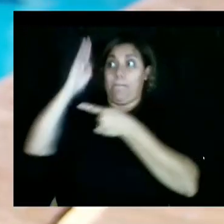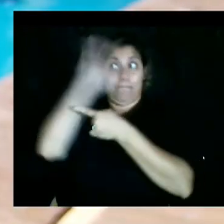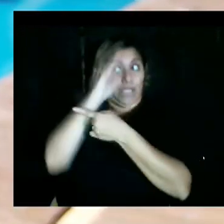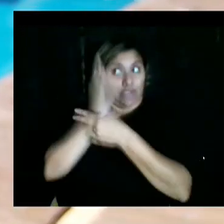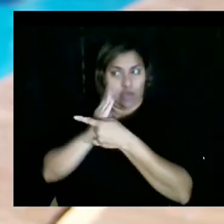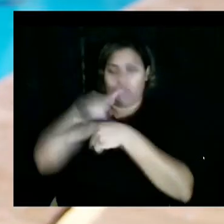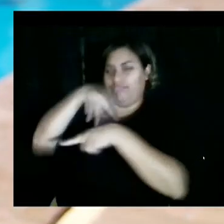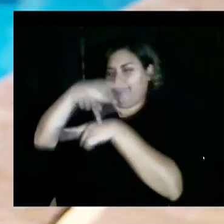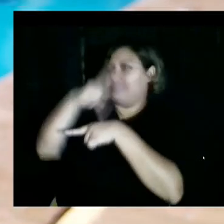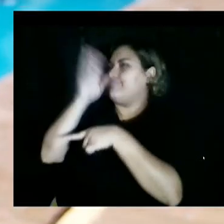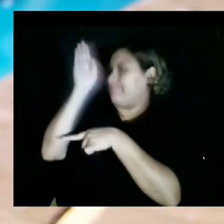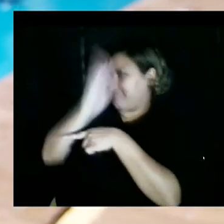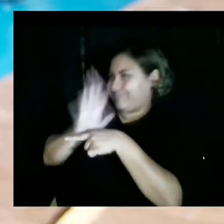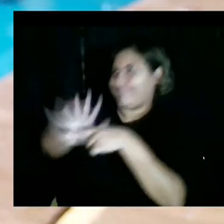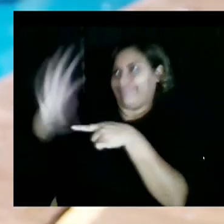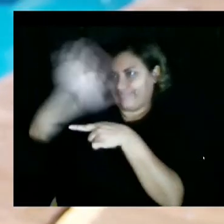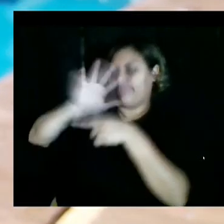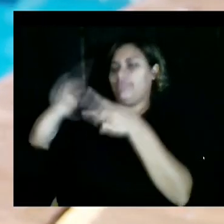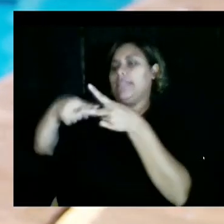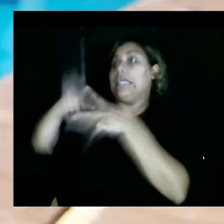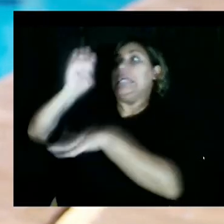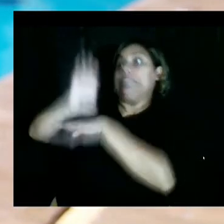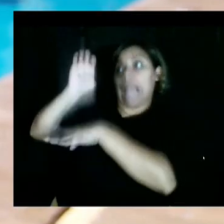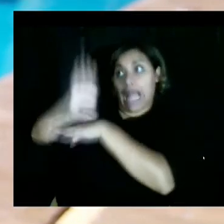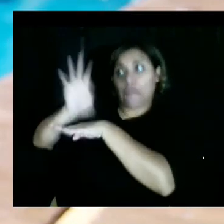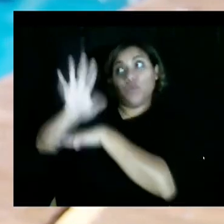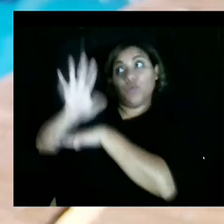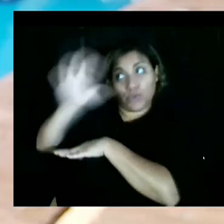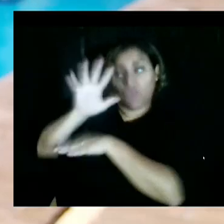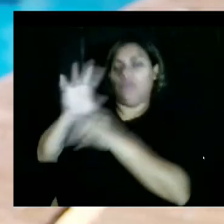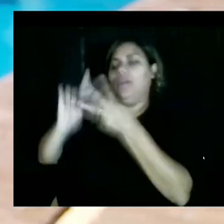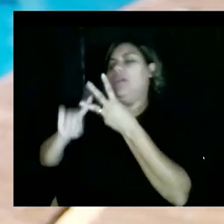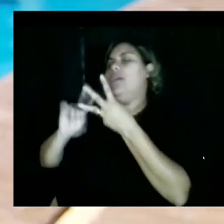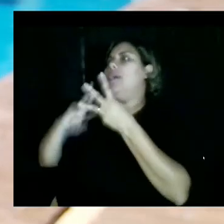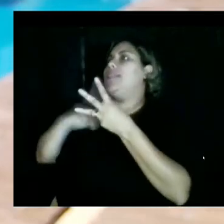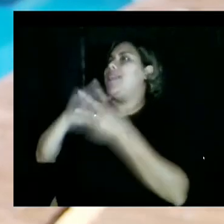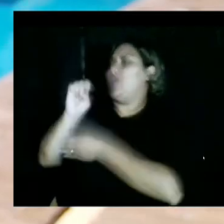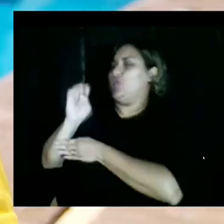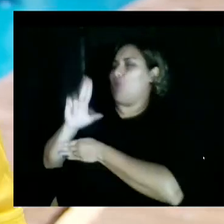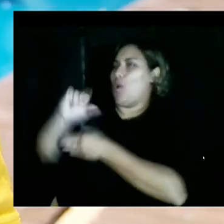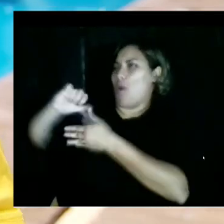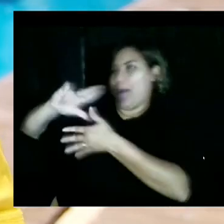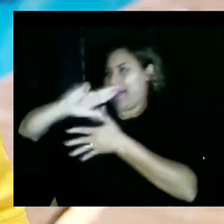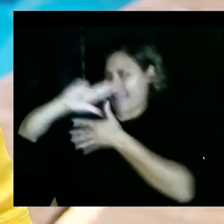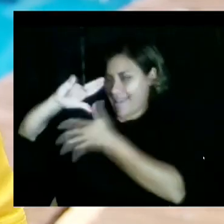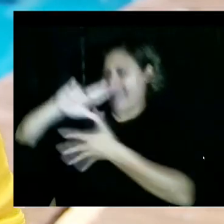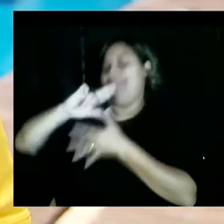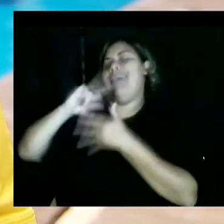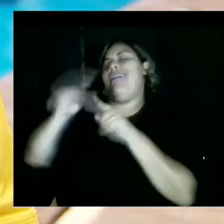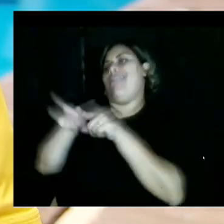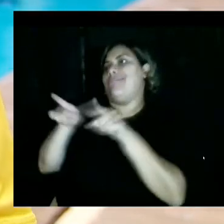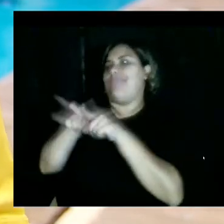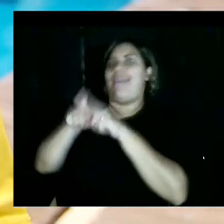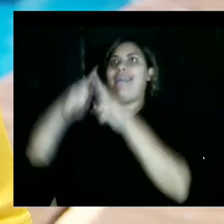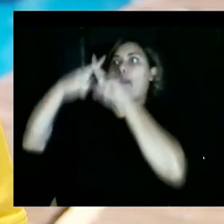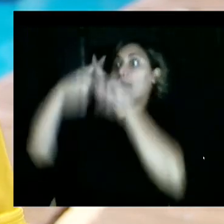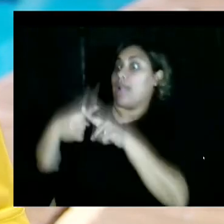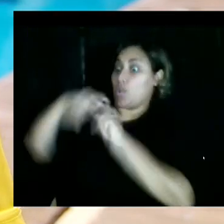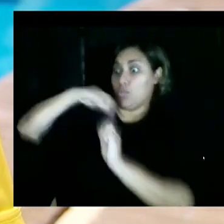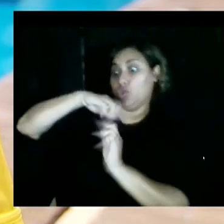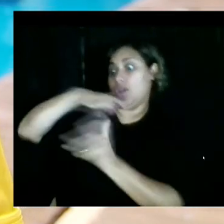estadual, competição sul-americana, campeonato mundial, campeonato olímpico, cada um tem os